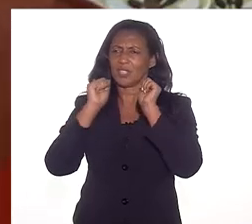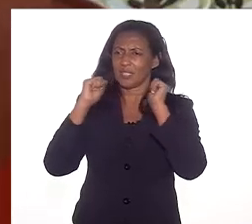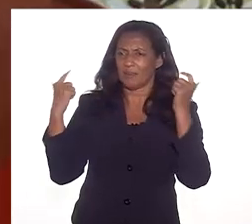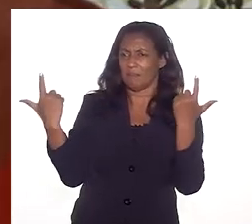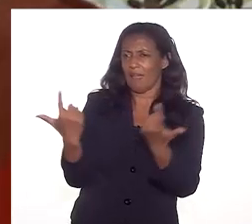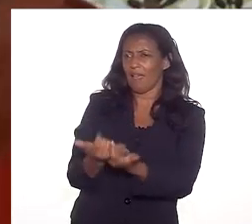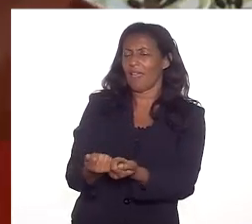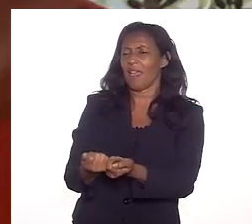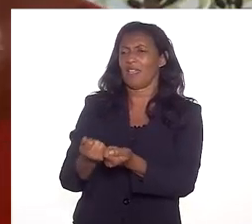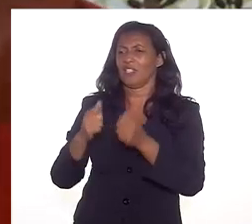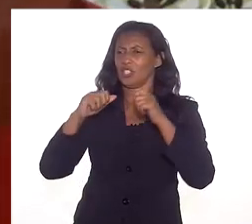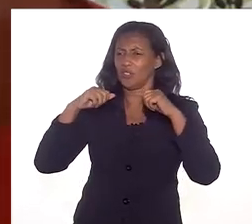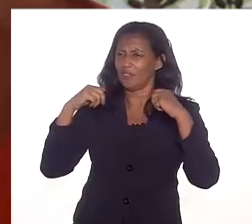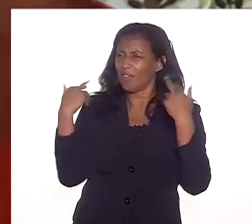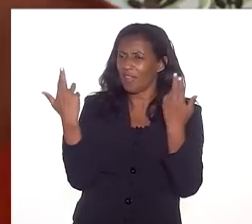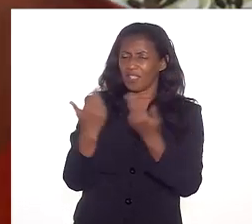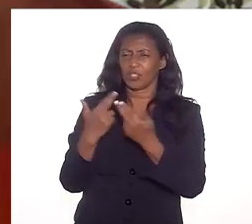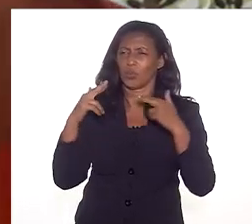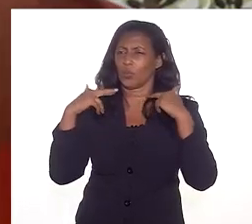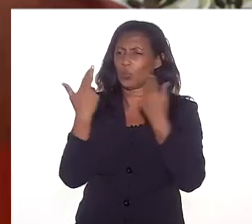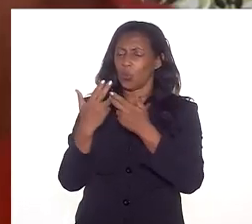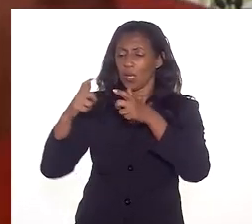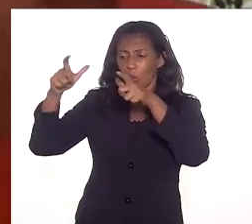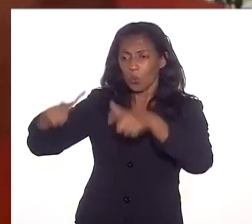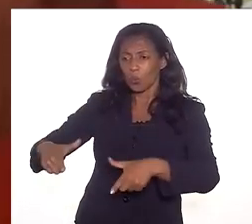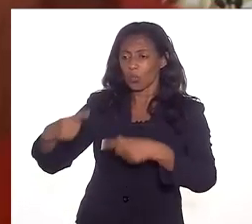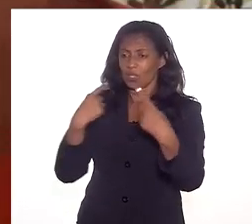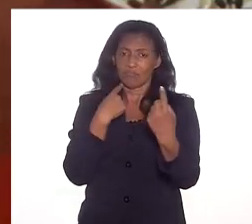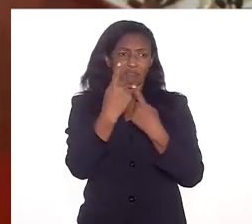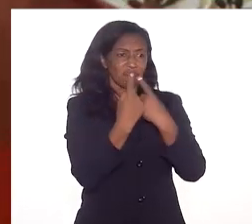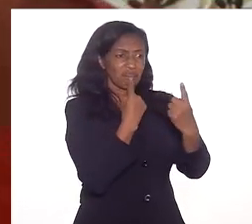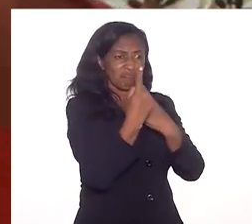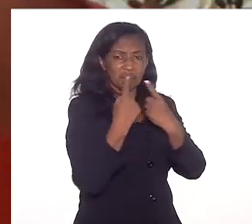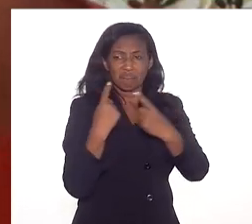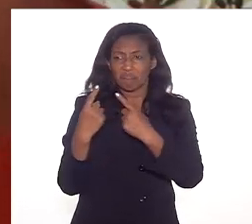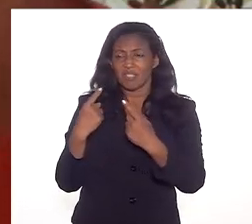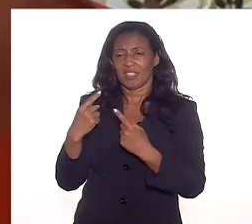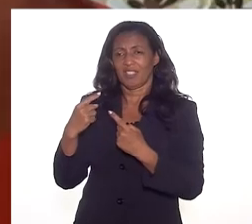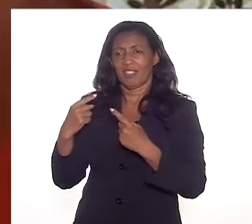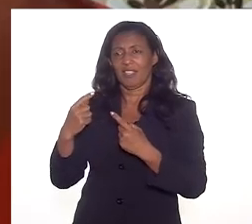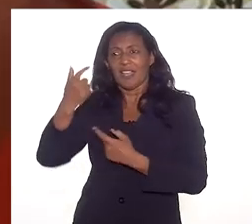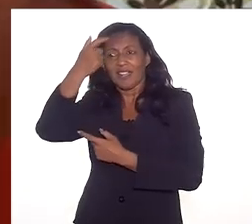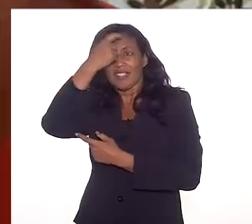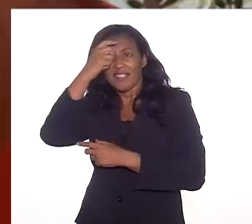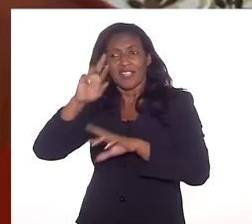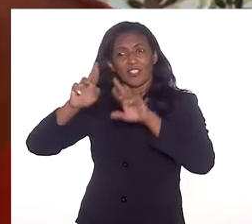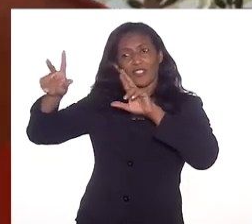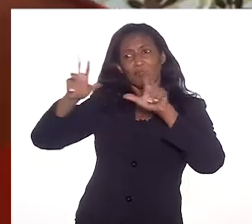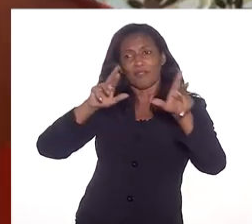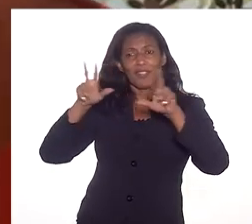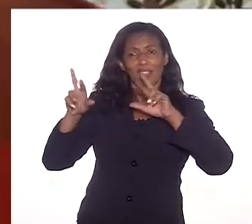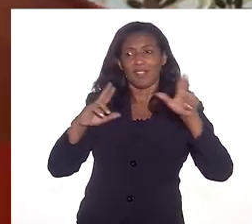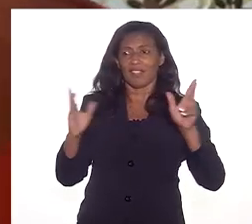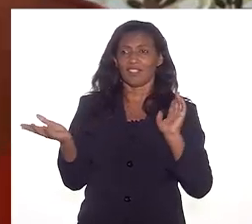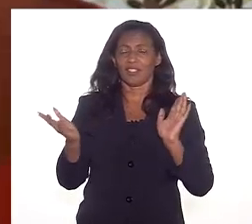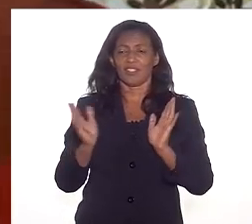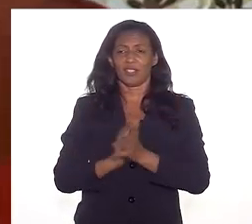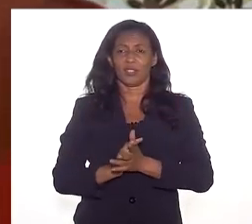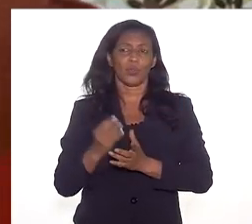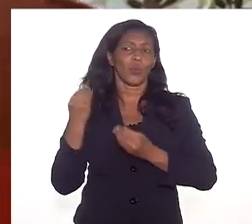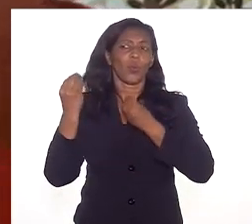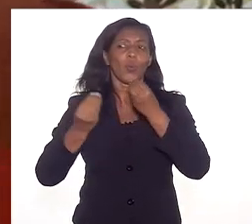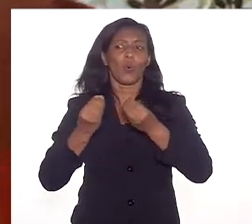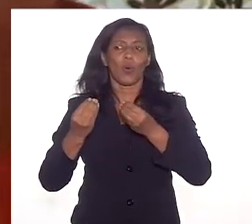aquelas assembleias, né? Ali era um lugar de debate, era uma divergência de ideias, né? Às vezes de método, de